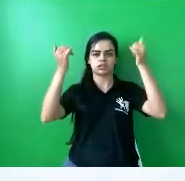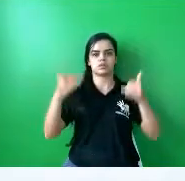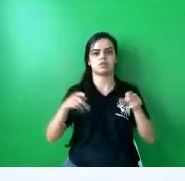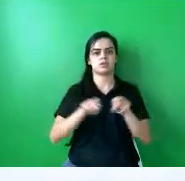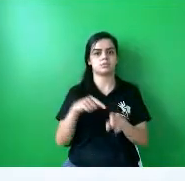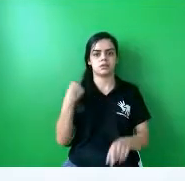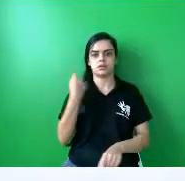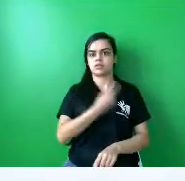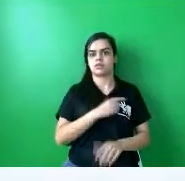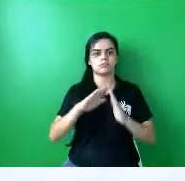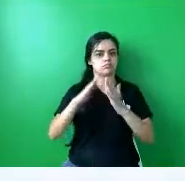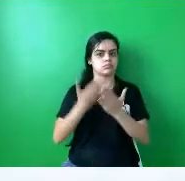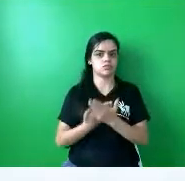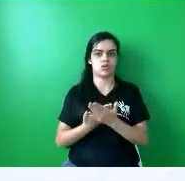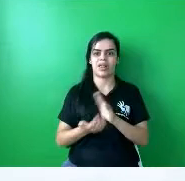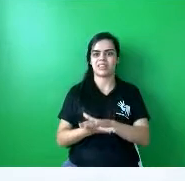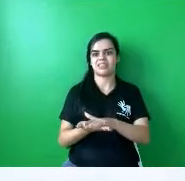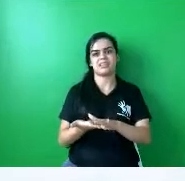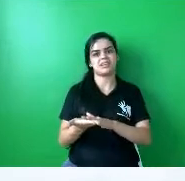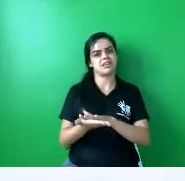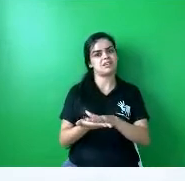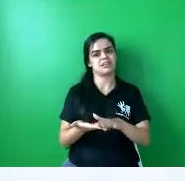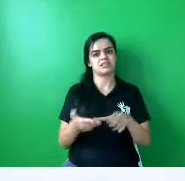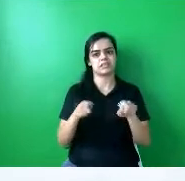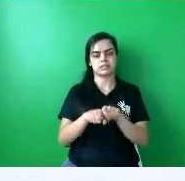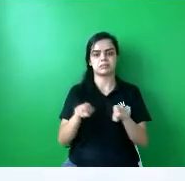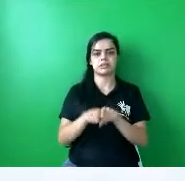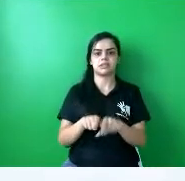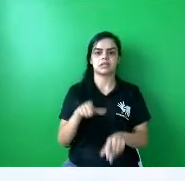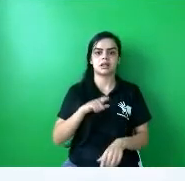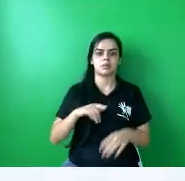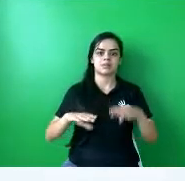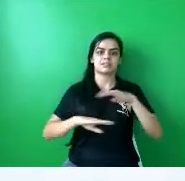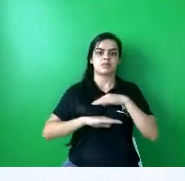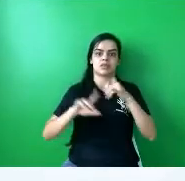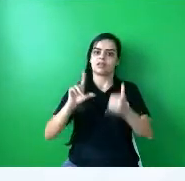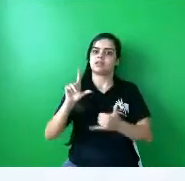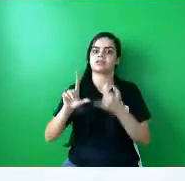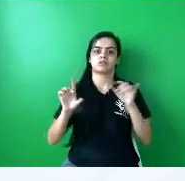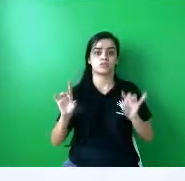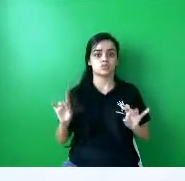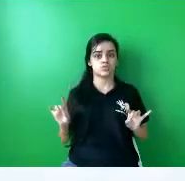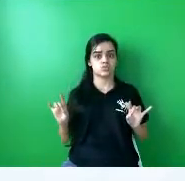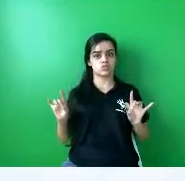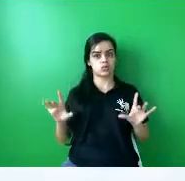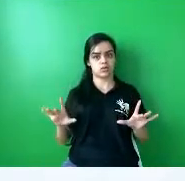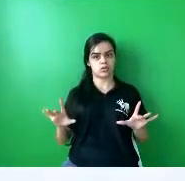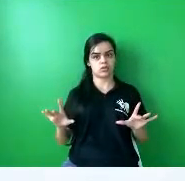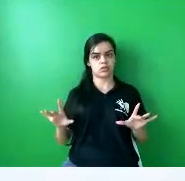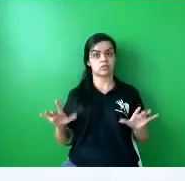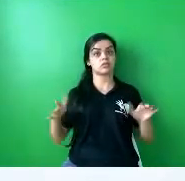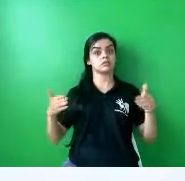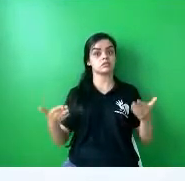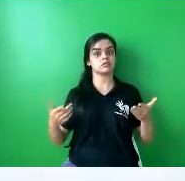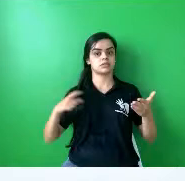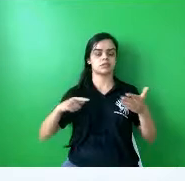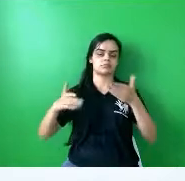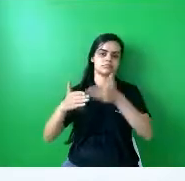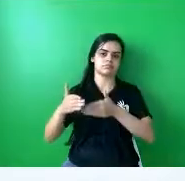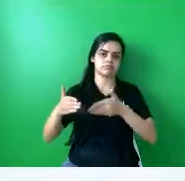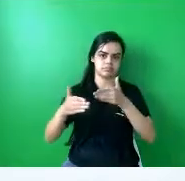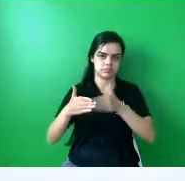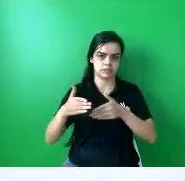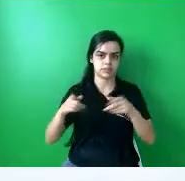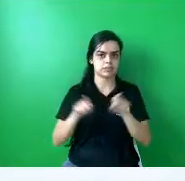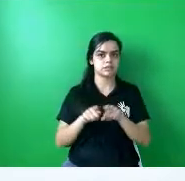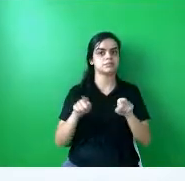não somos uma escola de natação, nós temos uma situação de lazer somente. Então, existe esse impedimento ainda